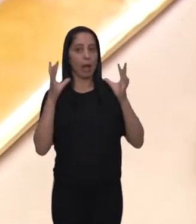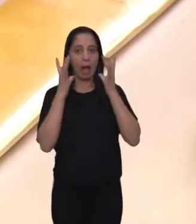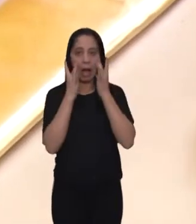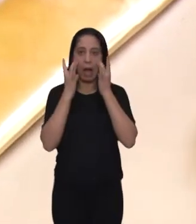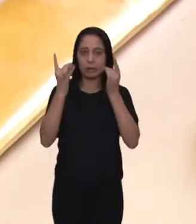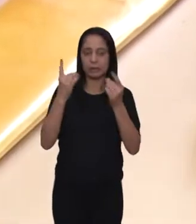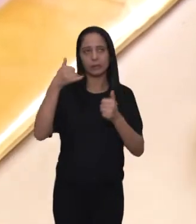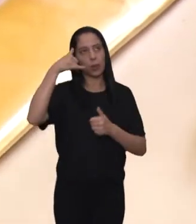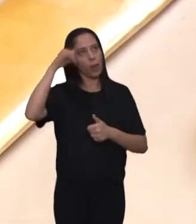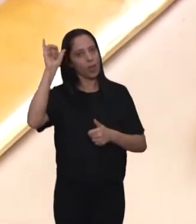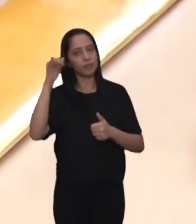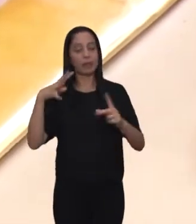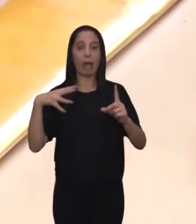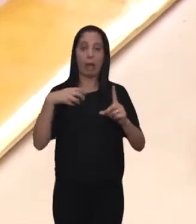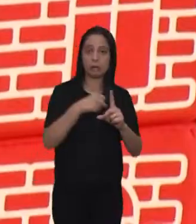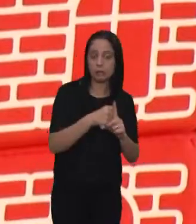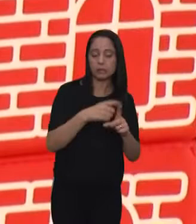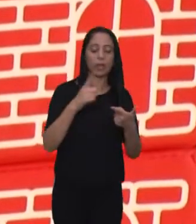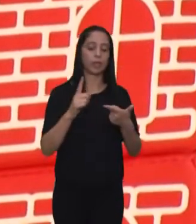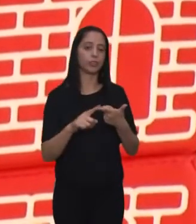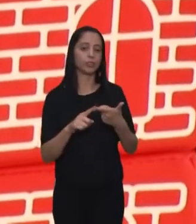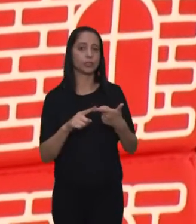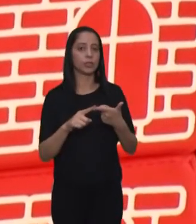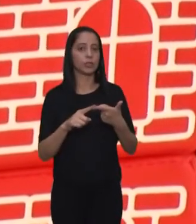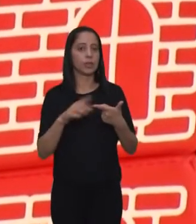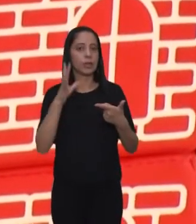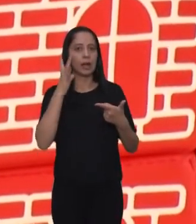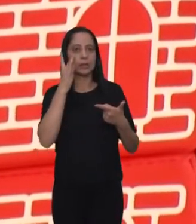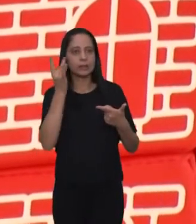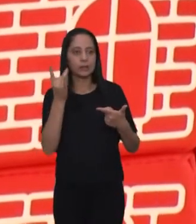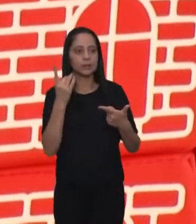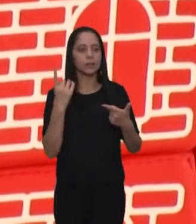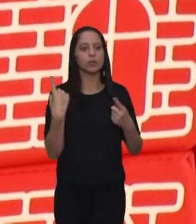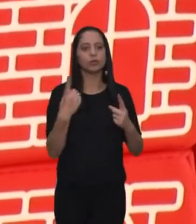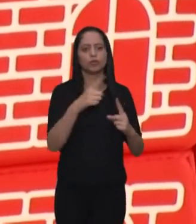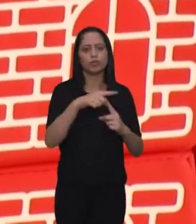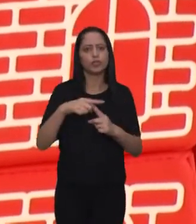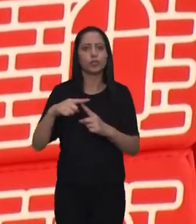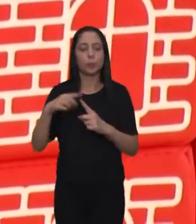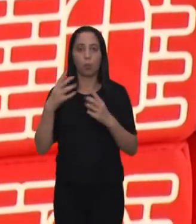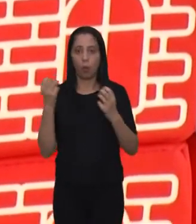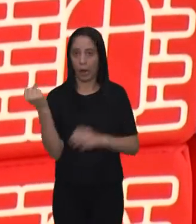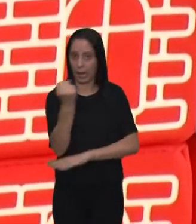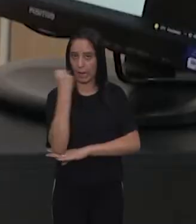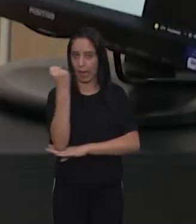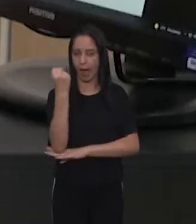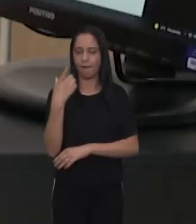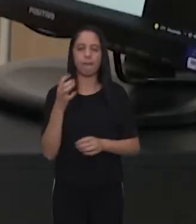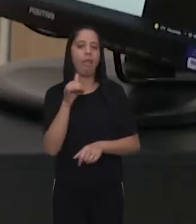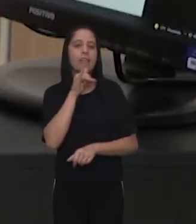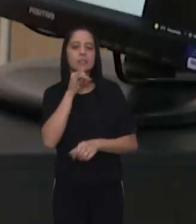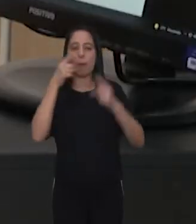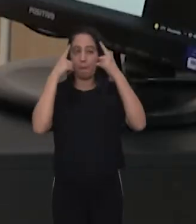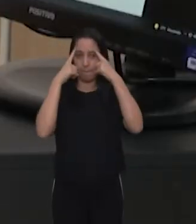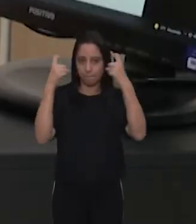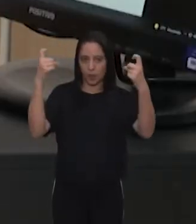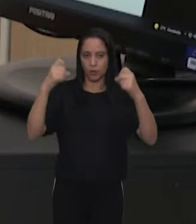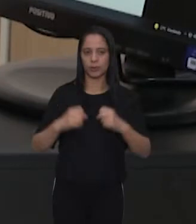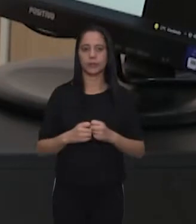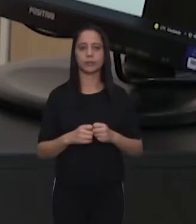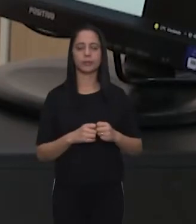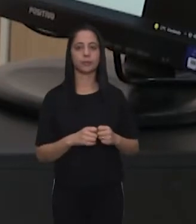que vão desde alertas para evitar acidentes e atenção a sinais mais graves como os de violência para